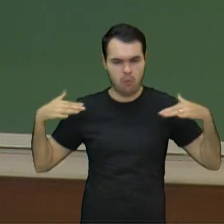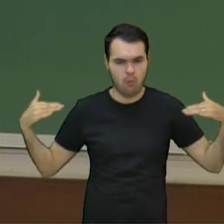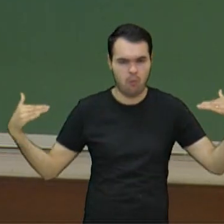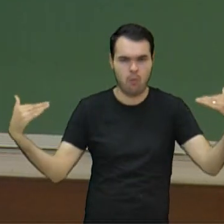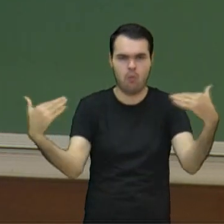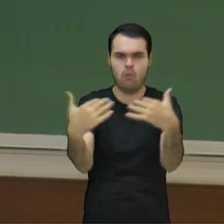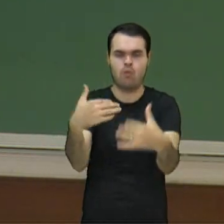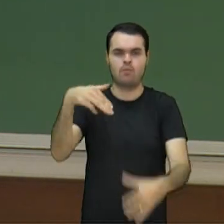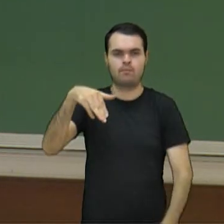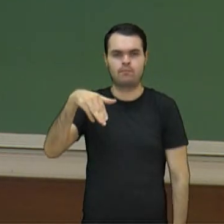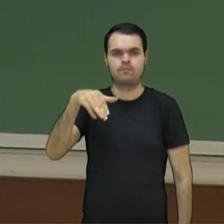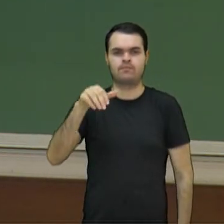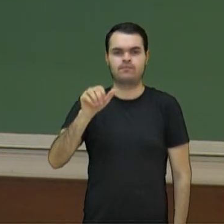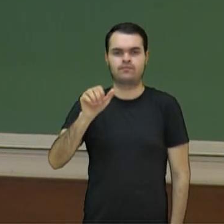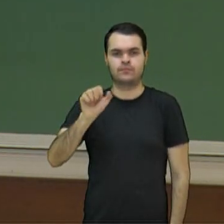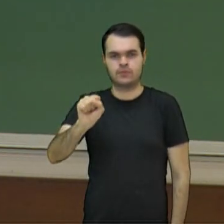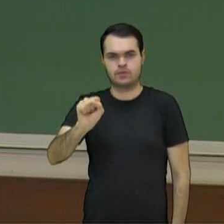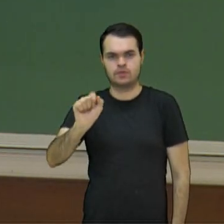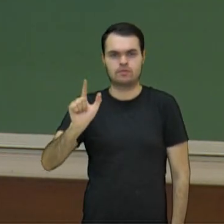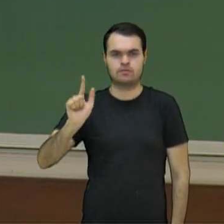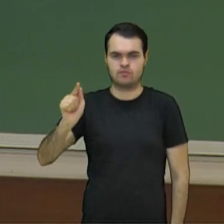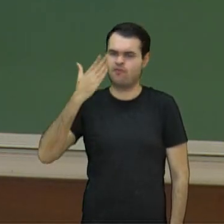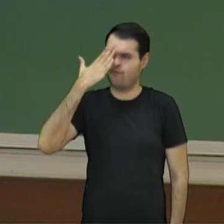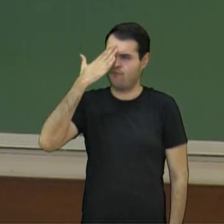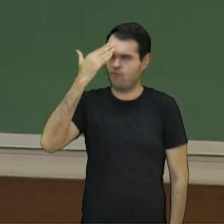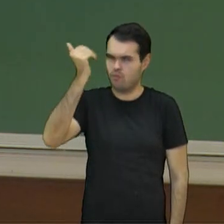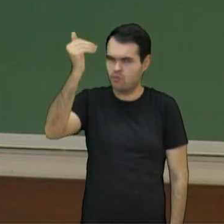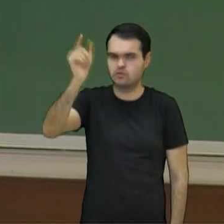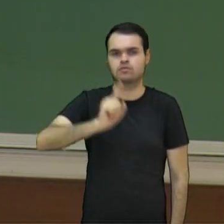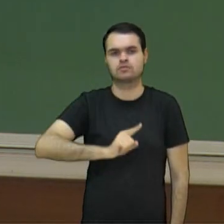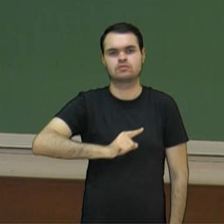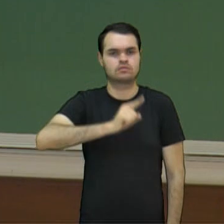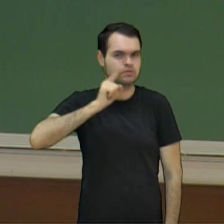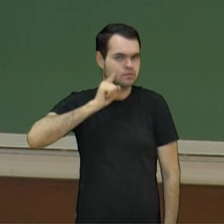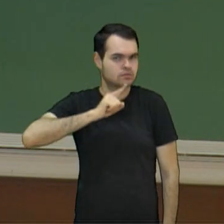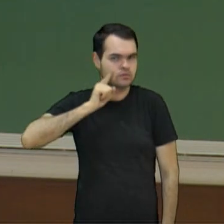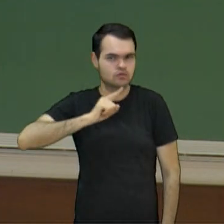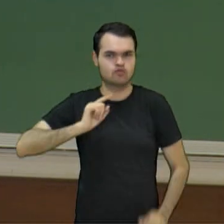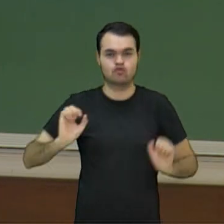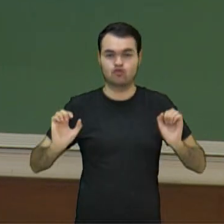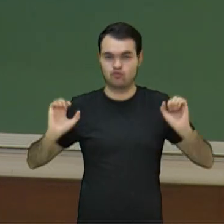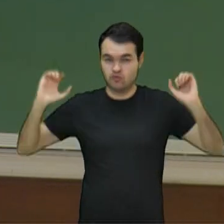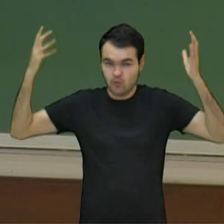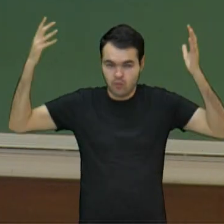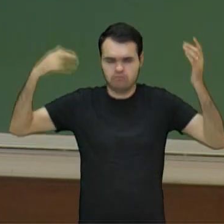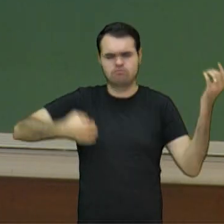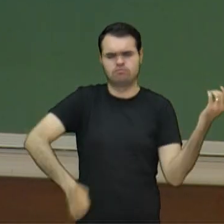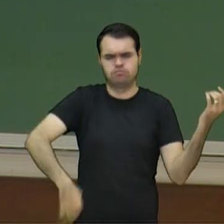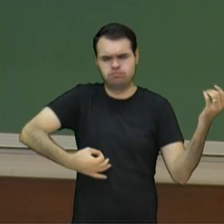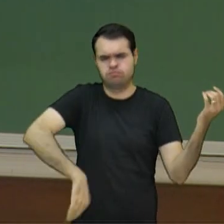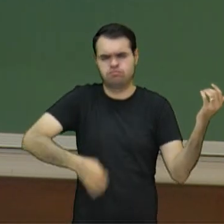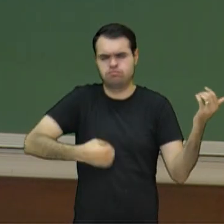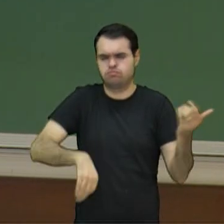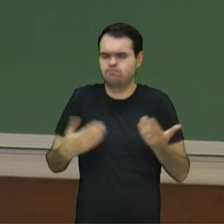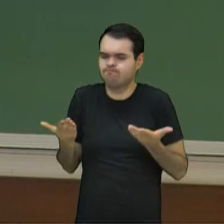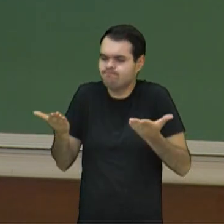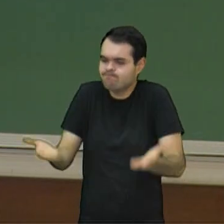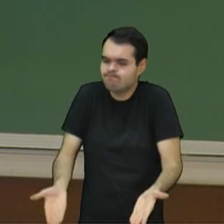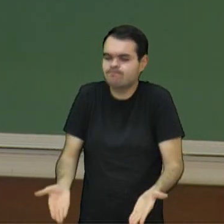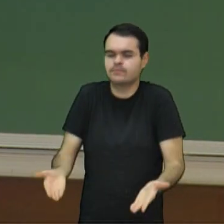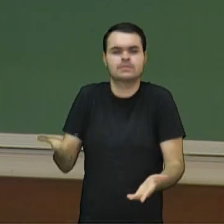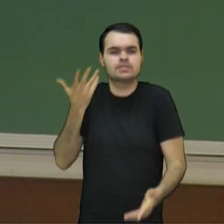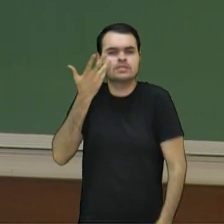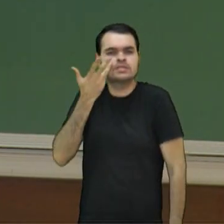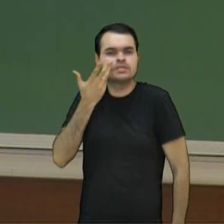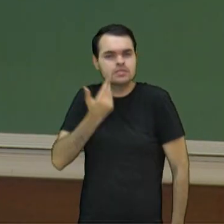que é um auditório muito famoso, né? Ele fez um show em benefício das crianças deficientes